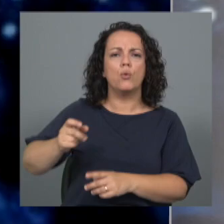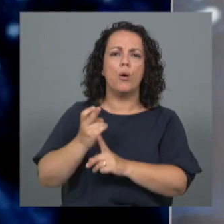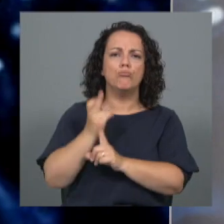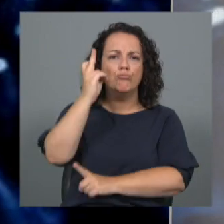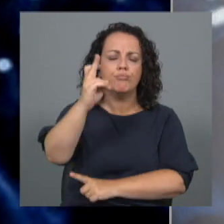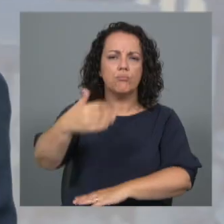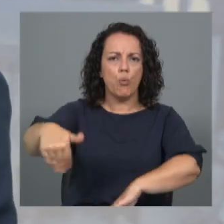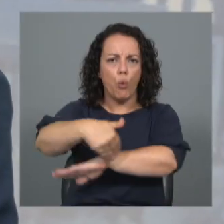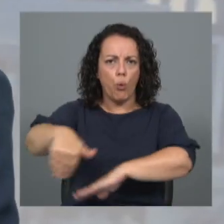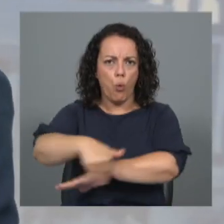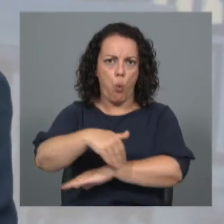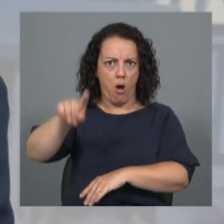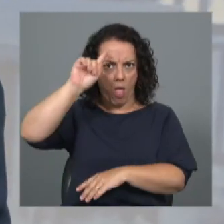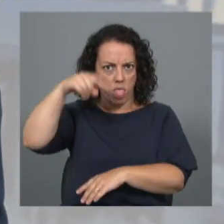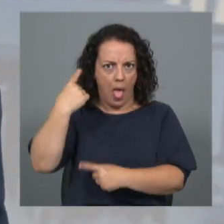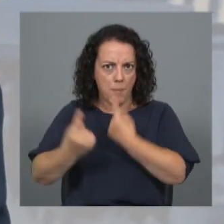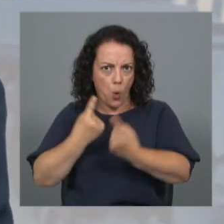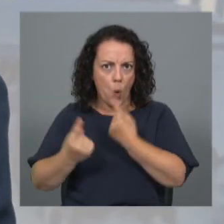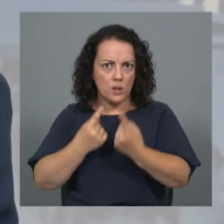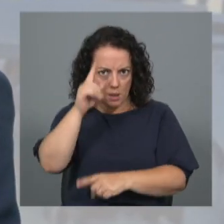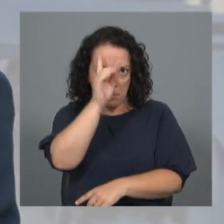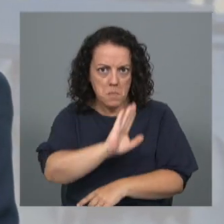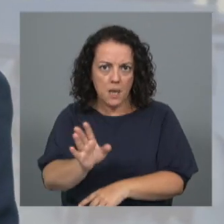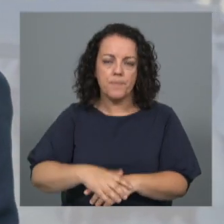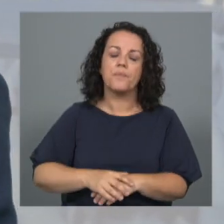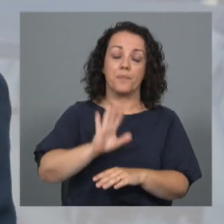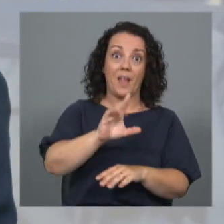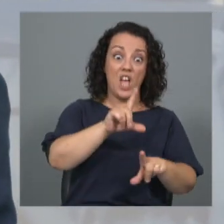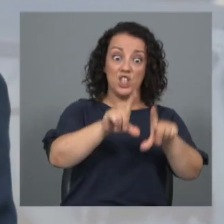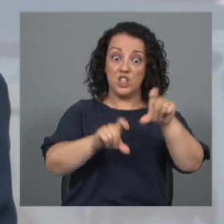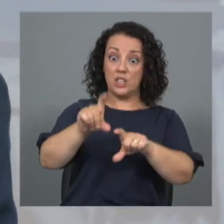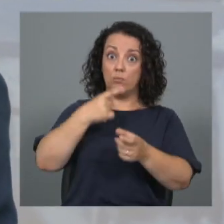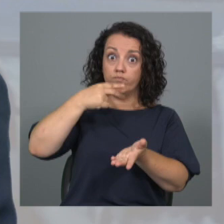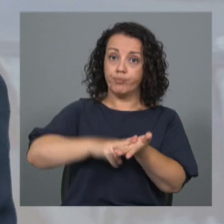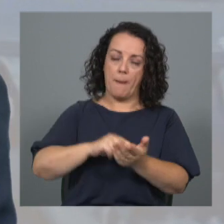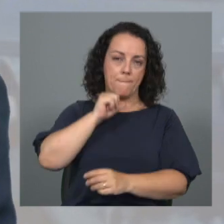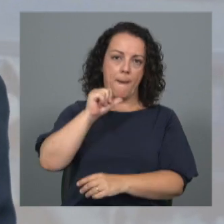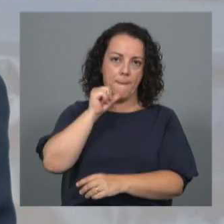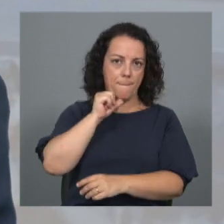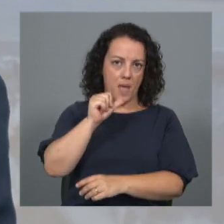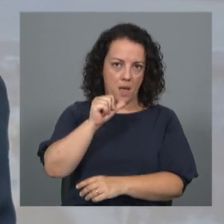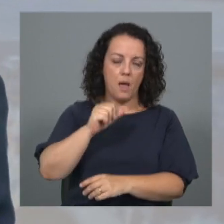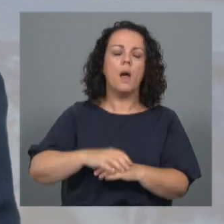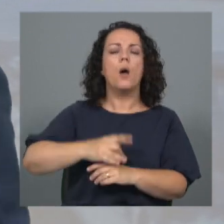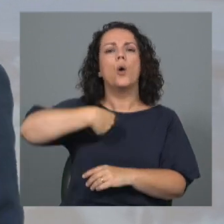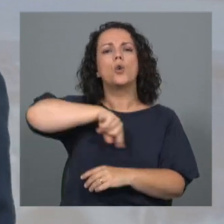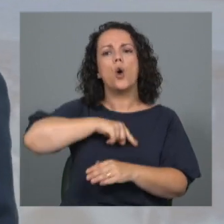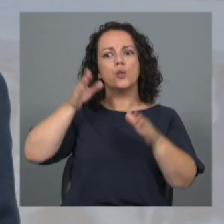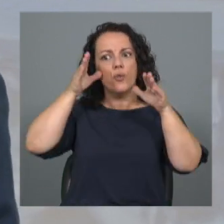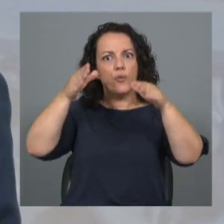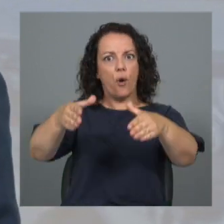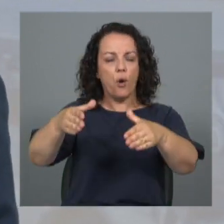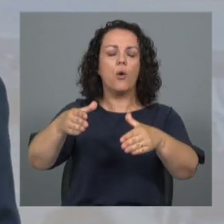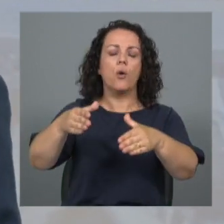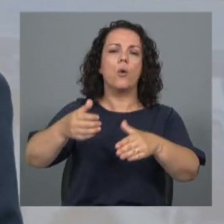sem-abrigo, se já é possível ter uma noção? Sim, estatisticamente ainda não. O nosso foco foi efetivamente acorrer